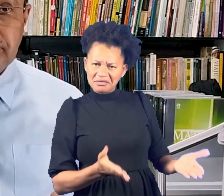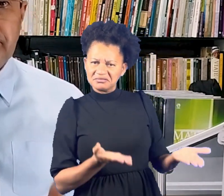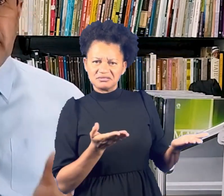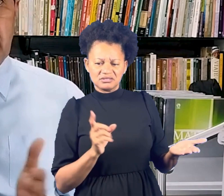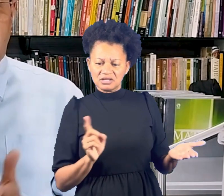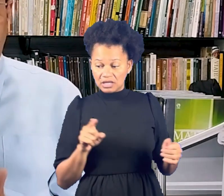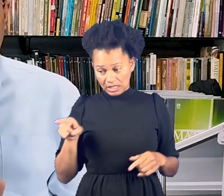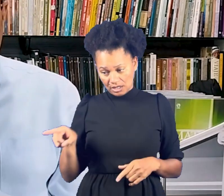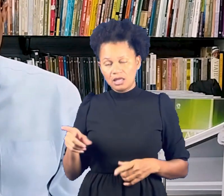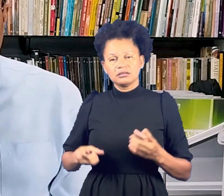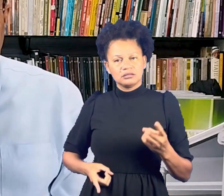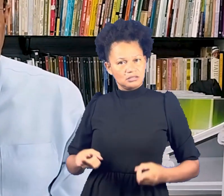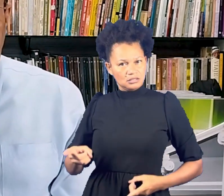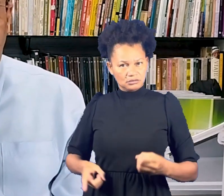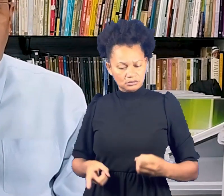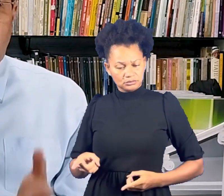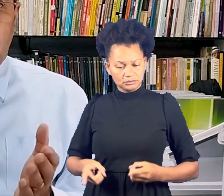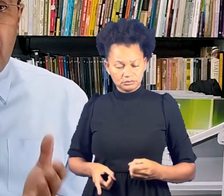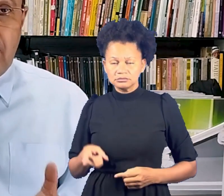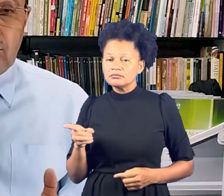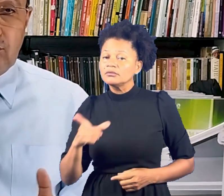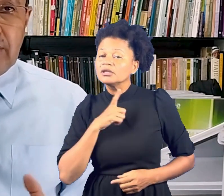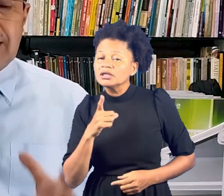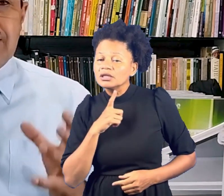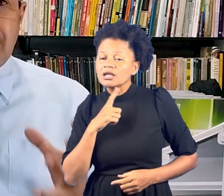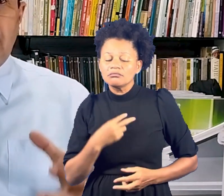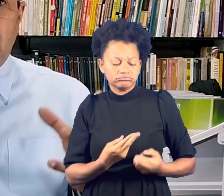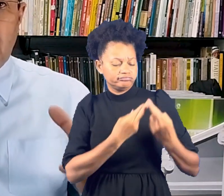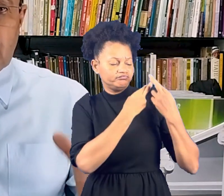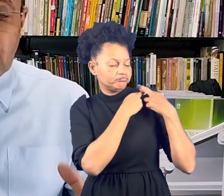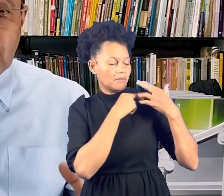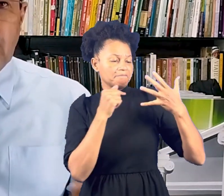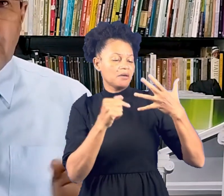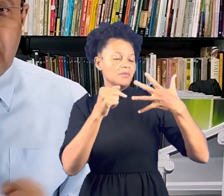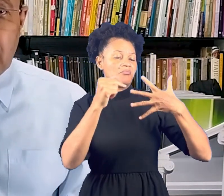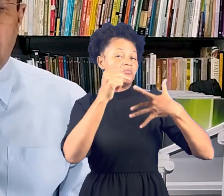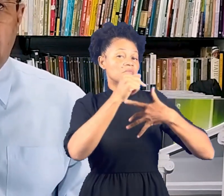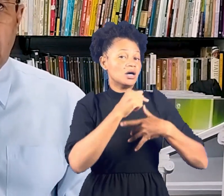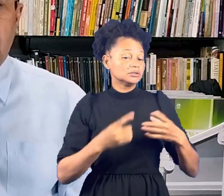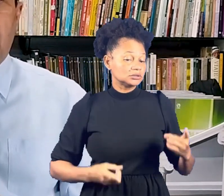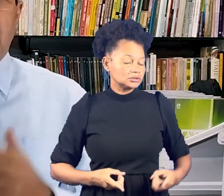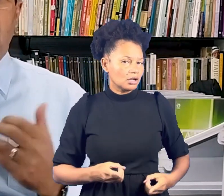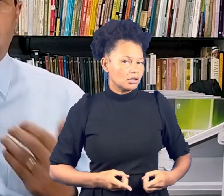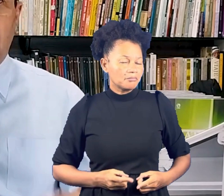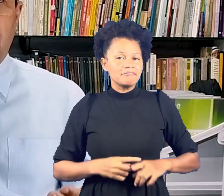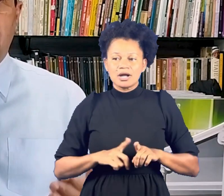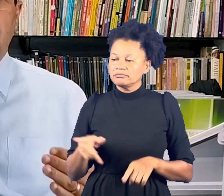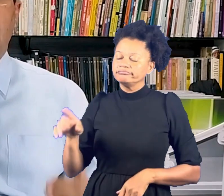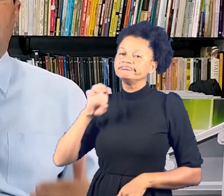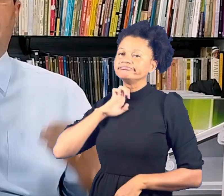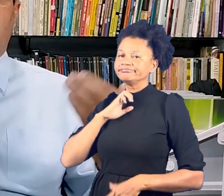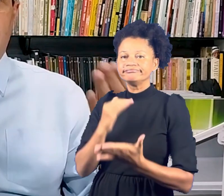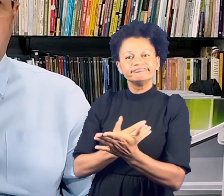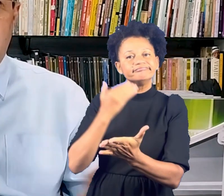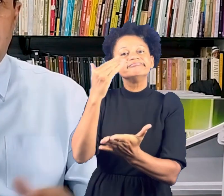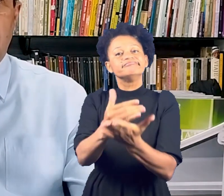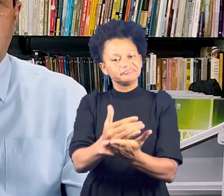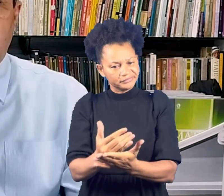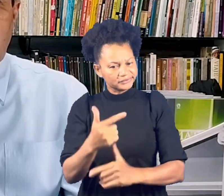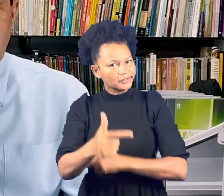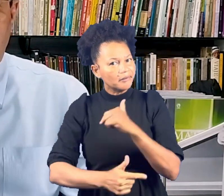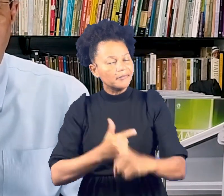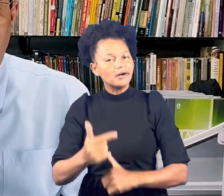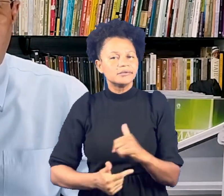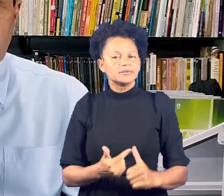Estevão era um diácono. O diácono tem as atribuições de diácono, mas Estevão foi